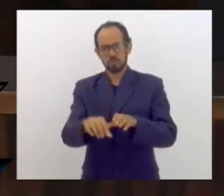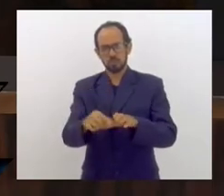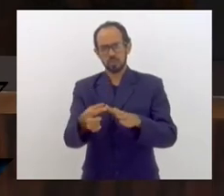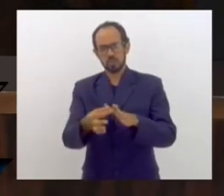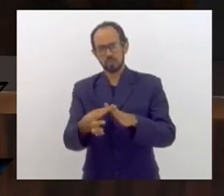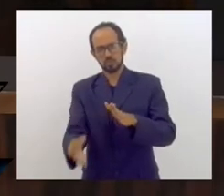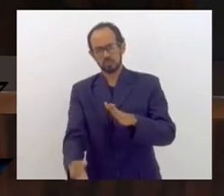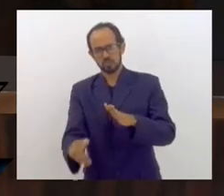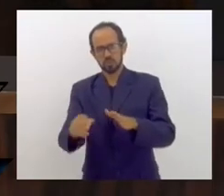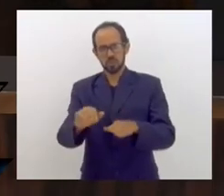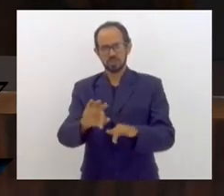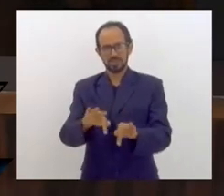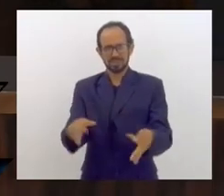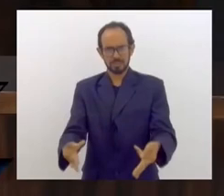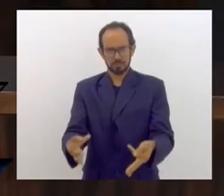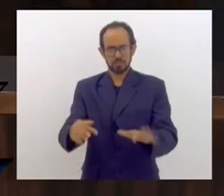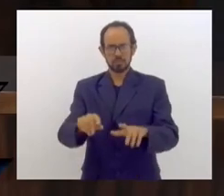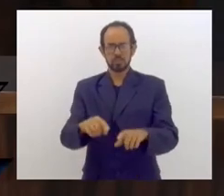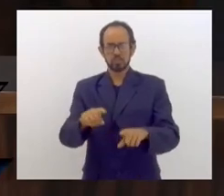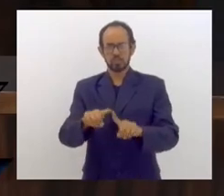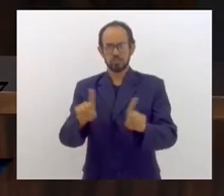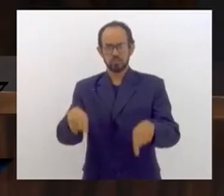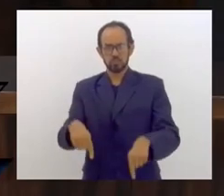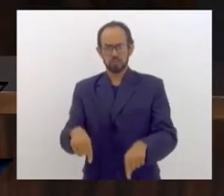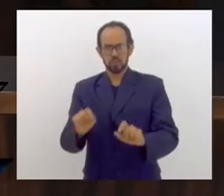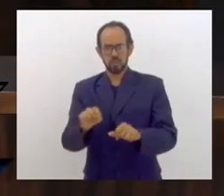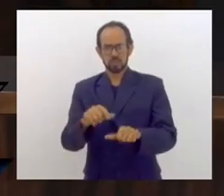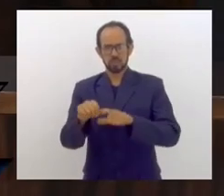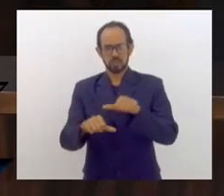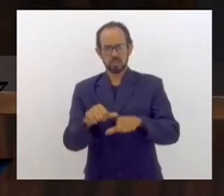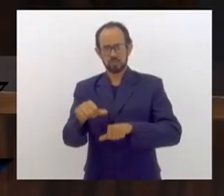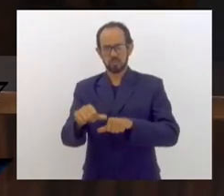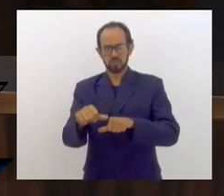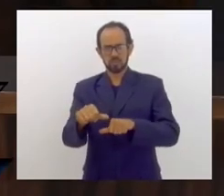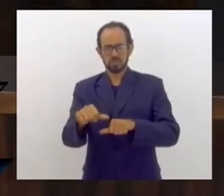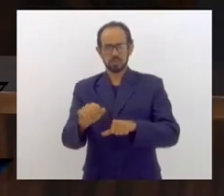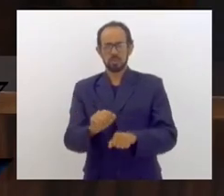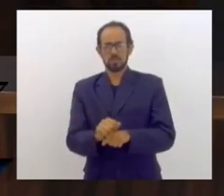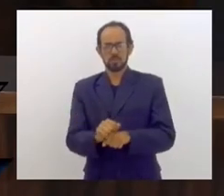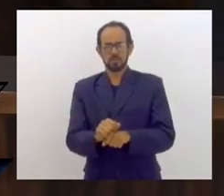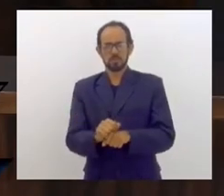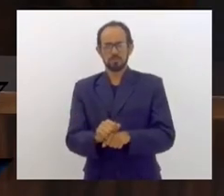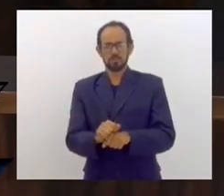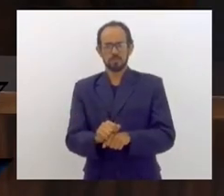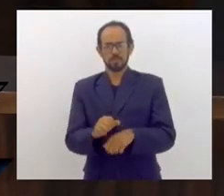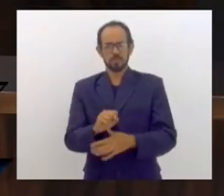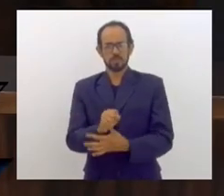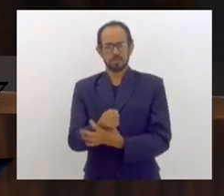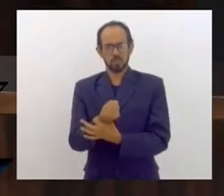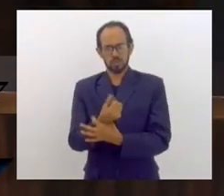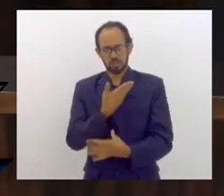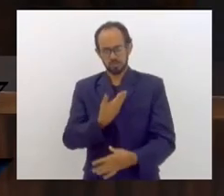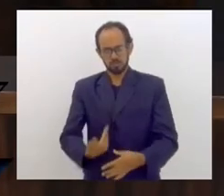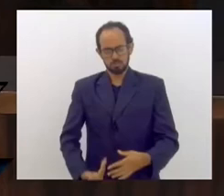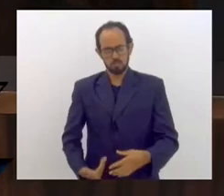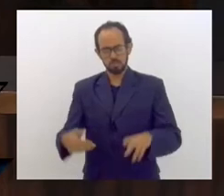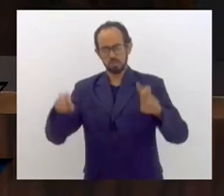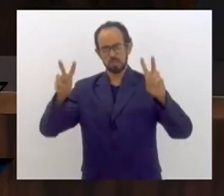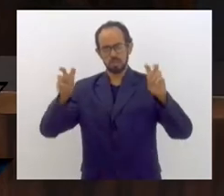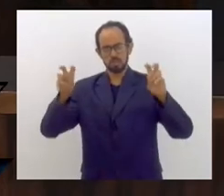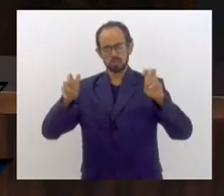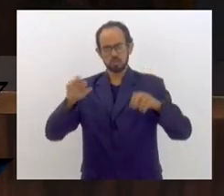de servidores públicos pela transformação em indicação simples e de segurança pública e assuntos de